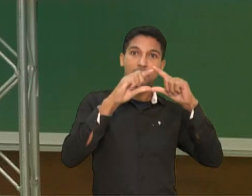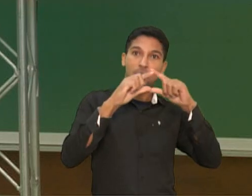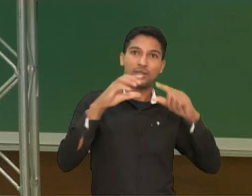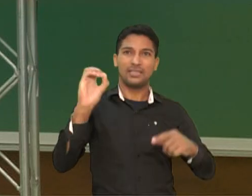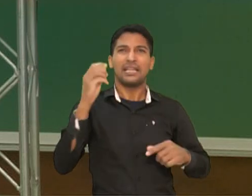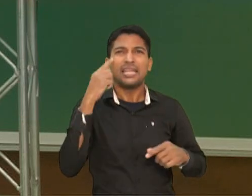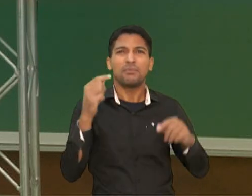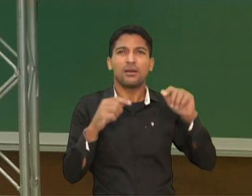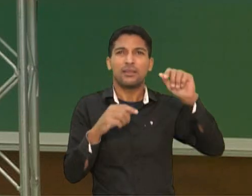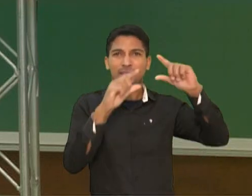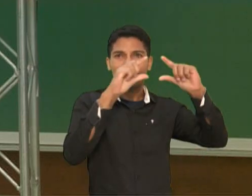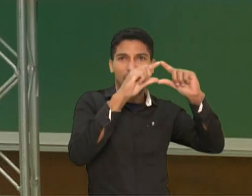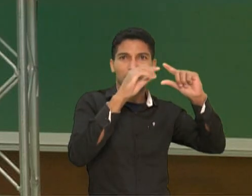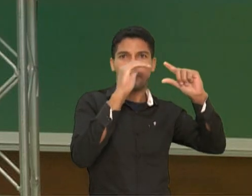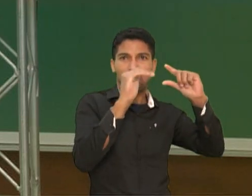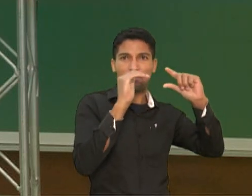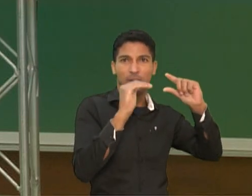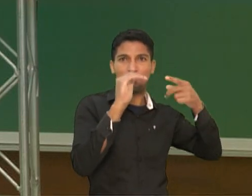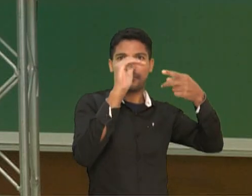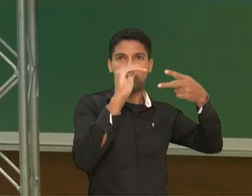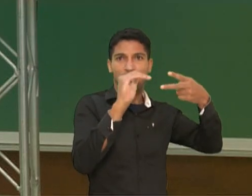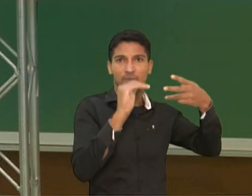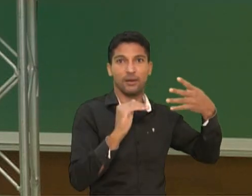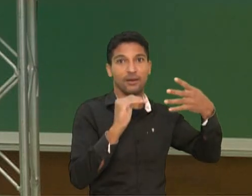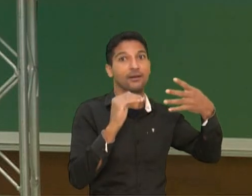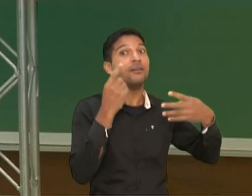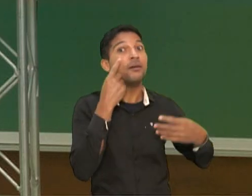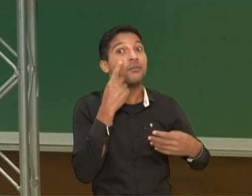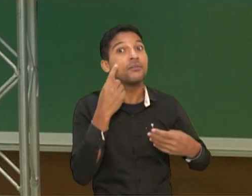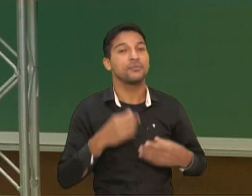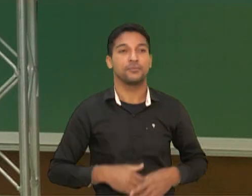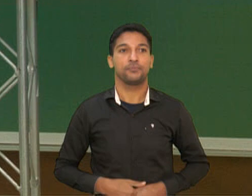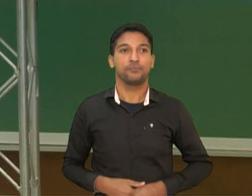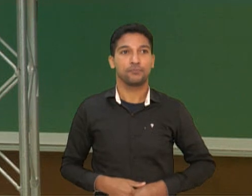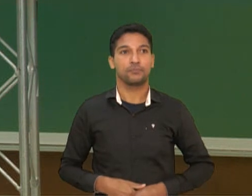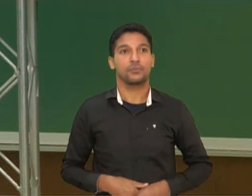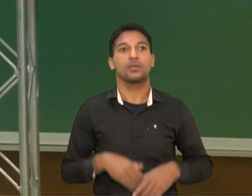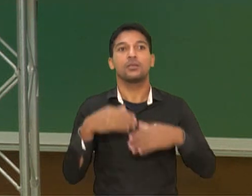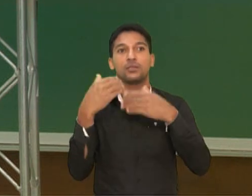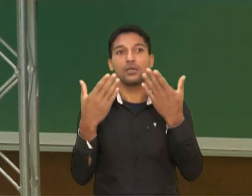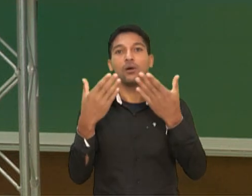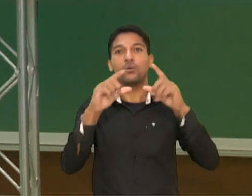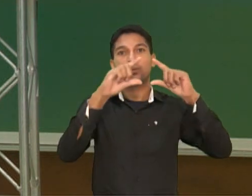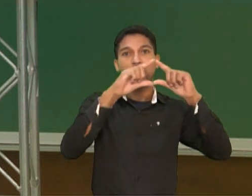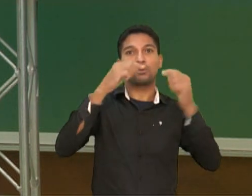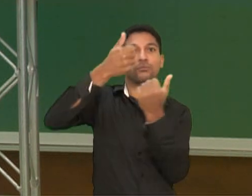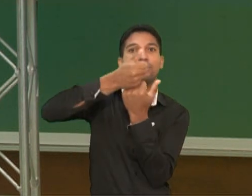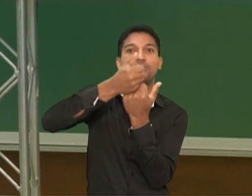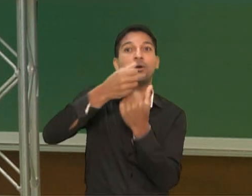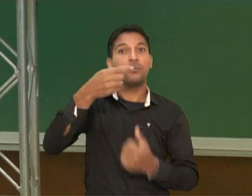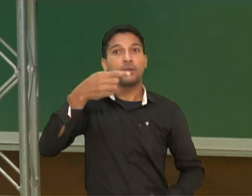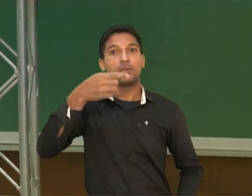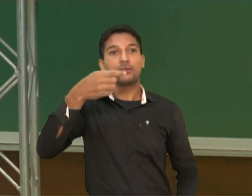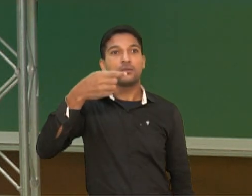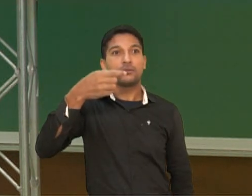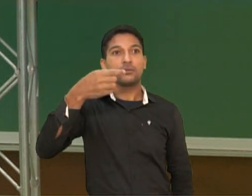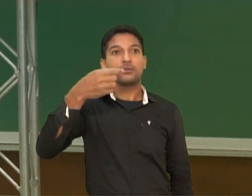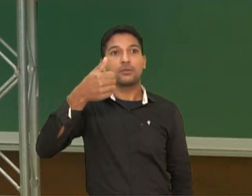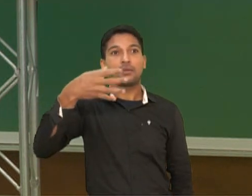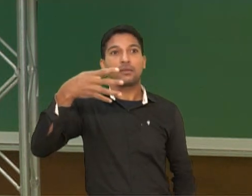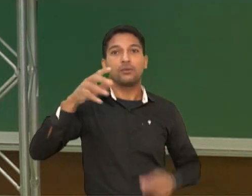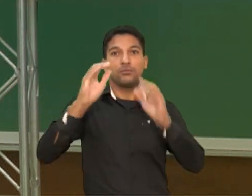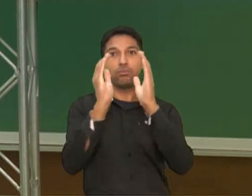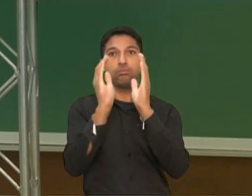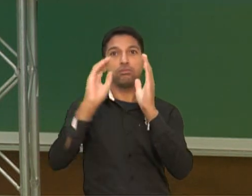ele intercepta ou não o eixo X, tá? Então, substituindo o delta vai ser menos 14 ao quadrado,